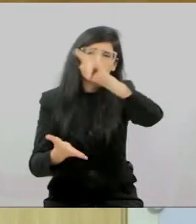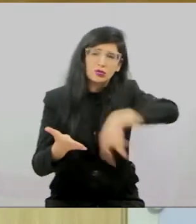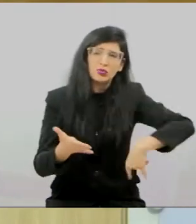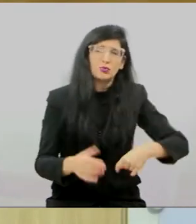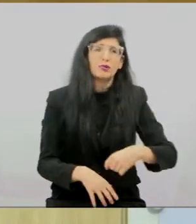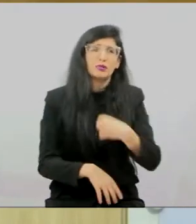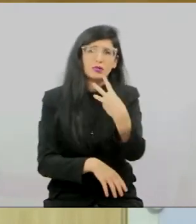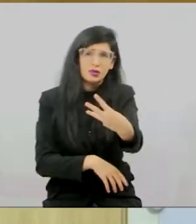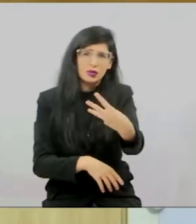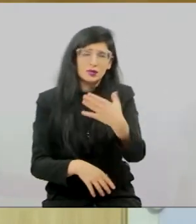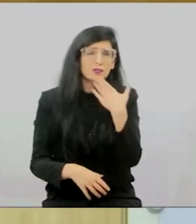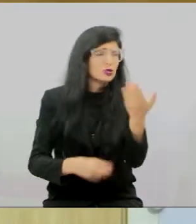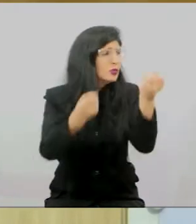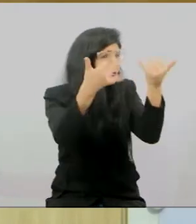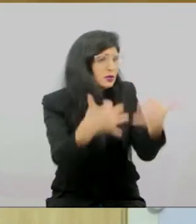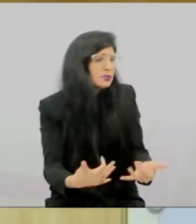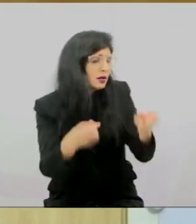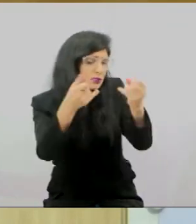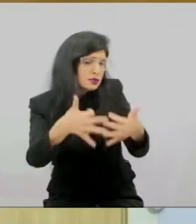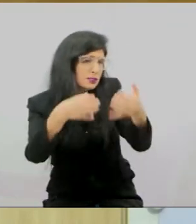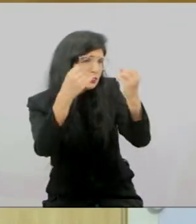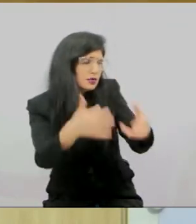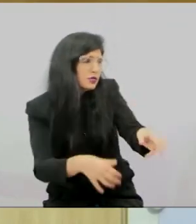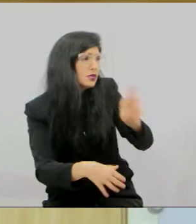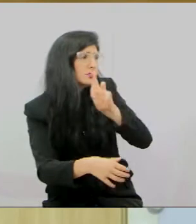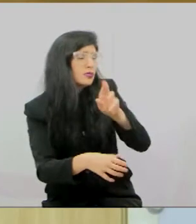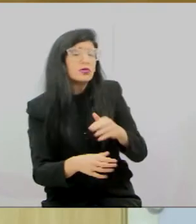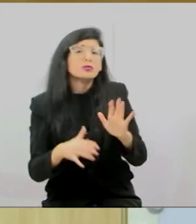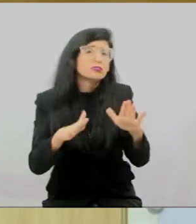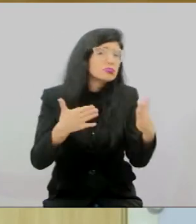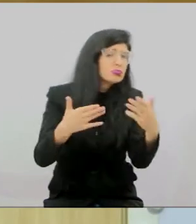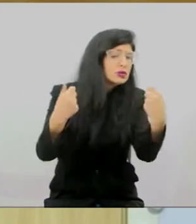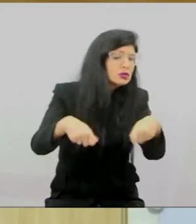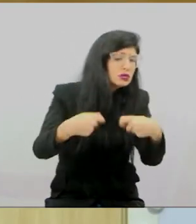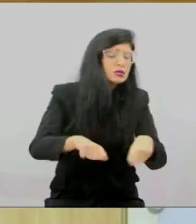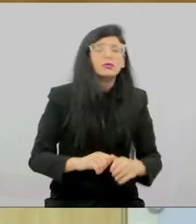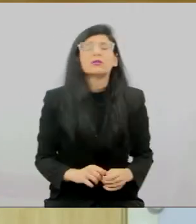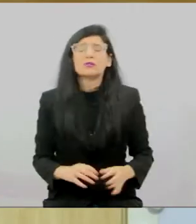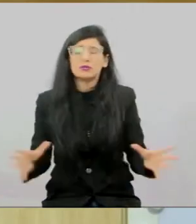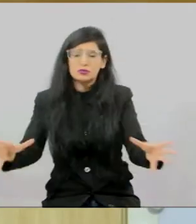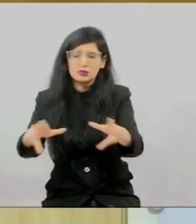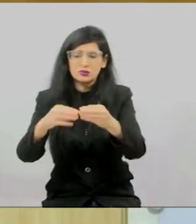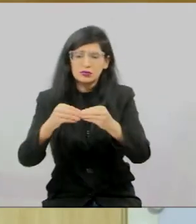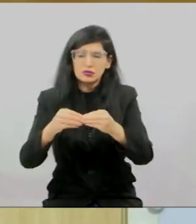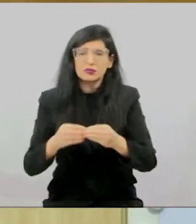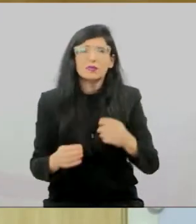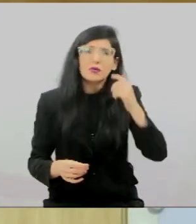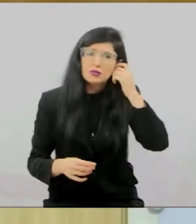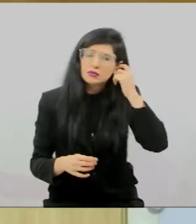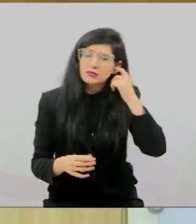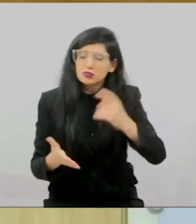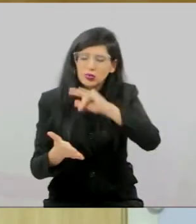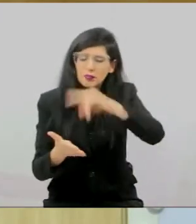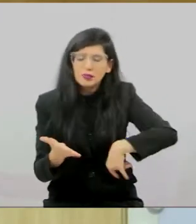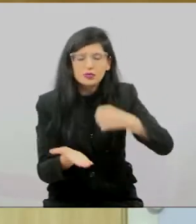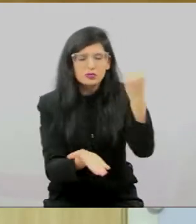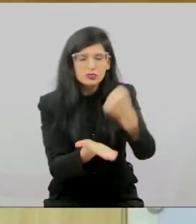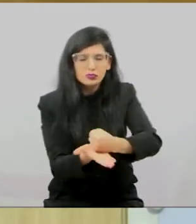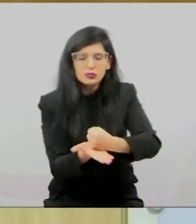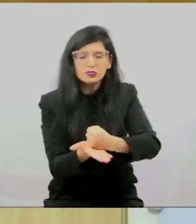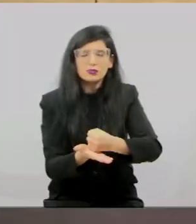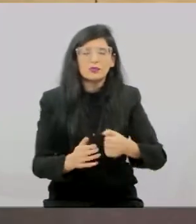informações. Solicito ao primeiro secretário que faça a leitura das sínteses das moções protocoladas para esta sessão.